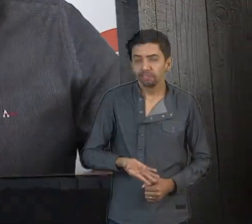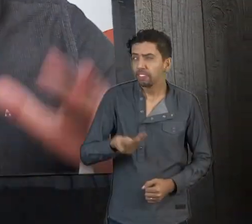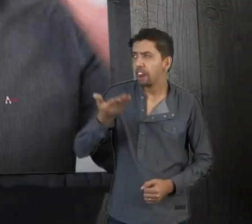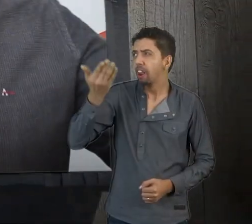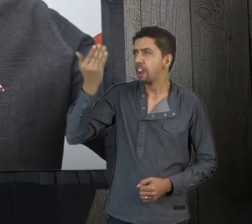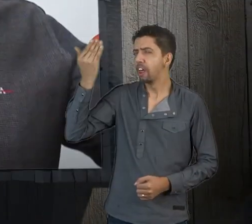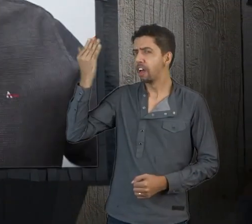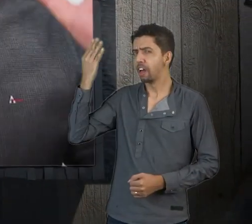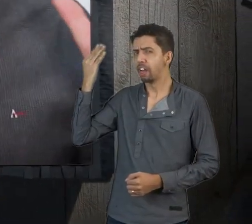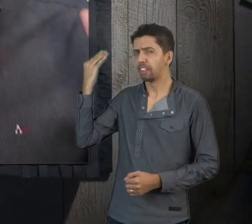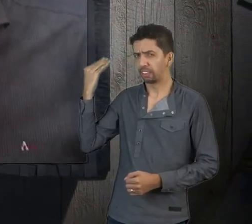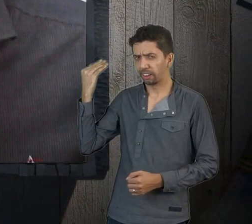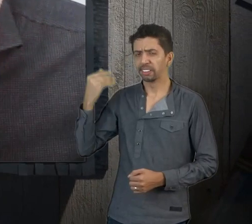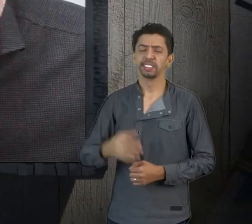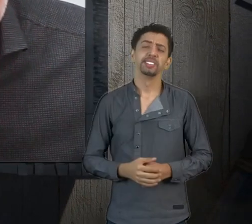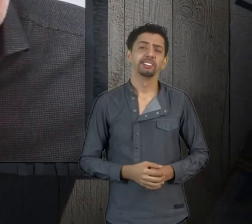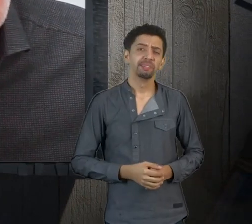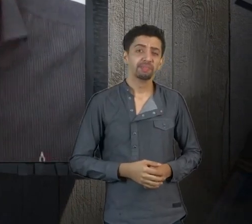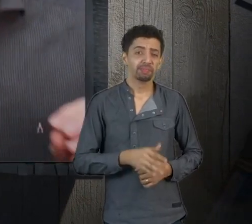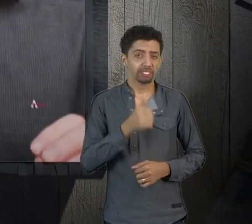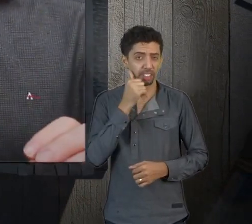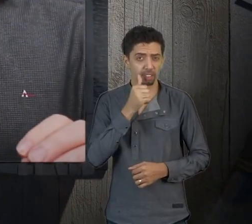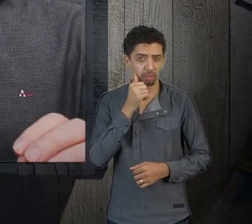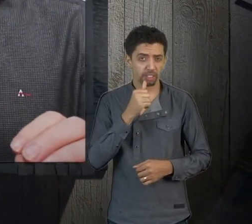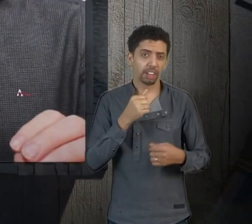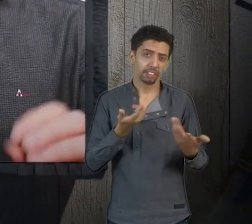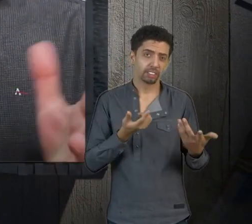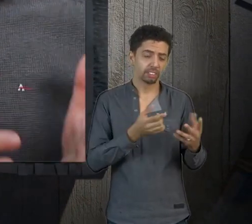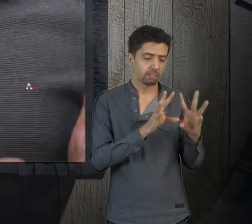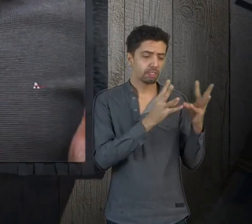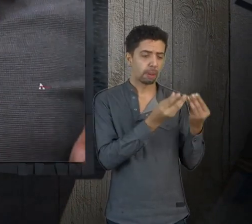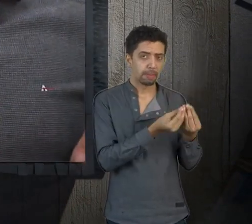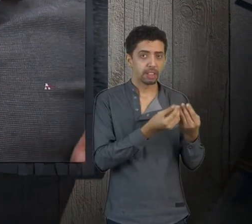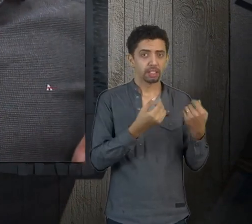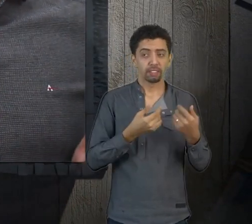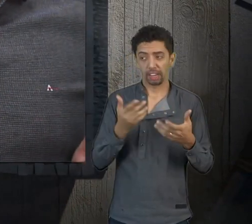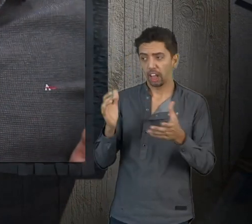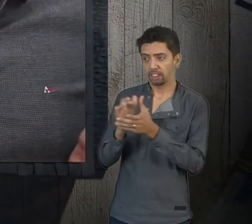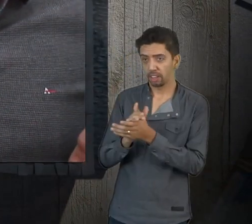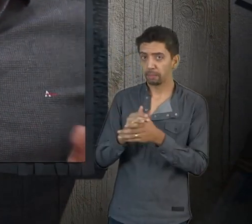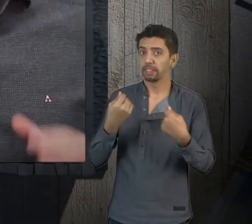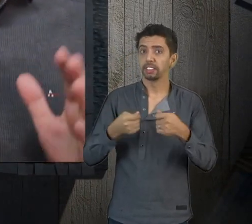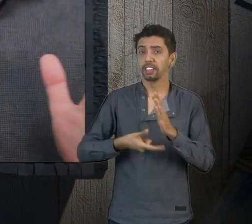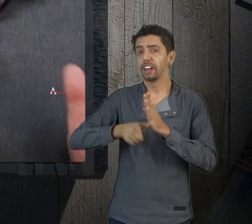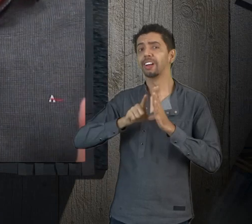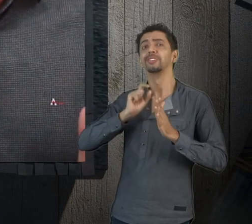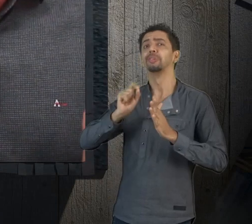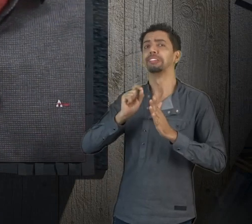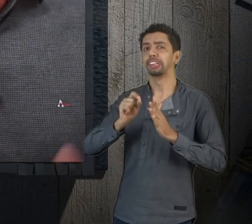no passado não muito distante as mulheres tinham Dotz é